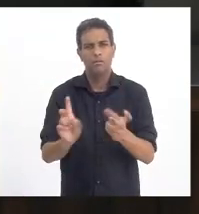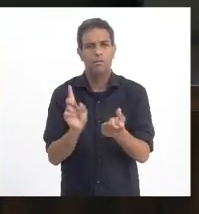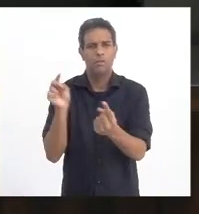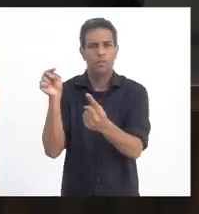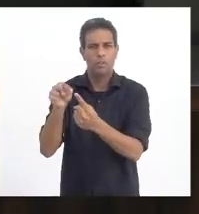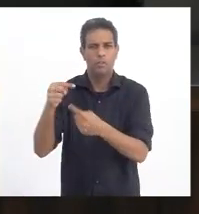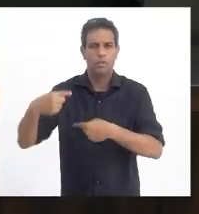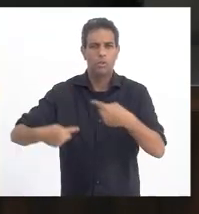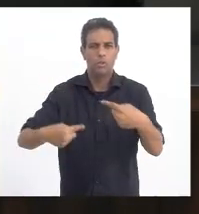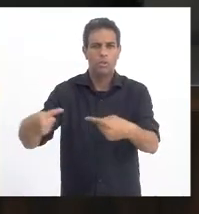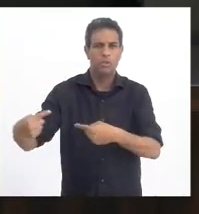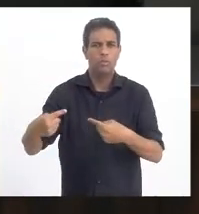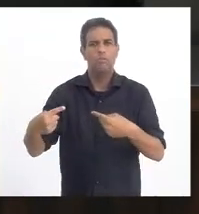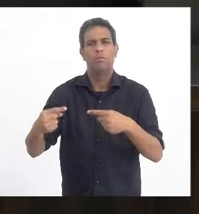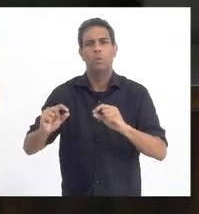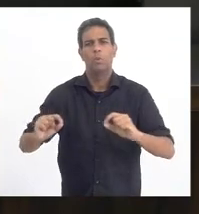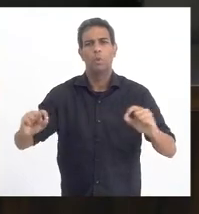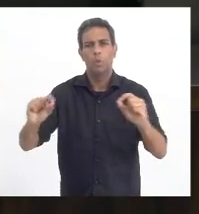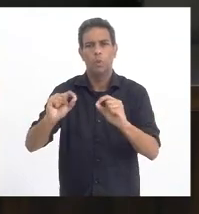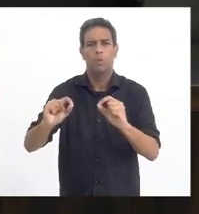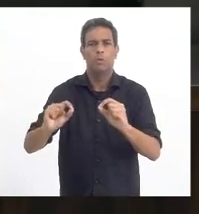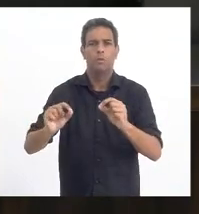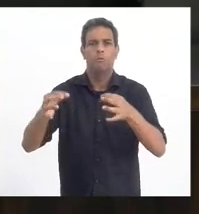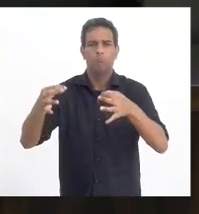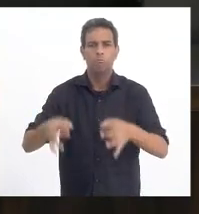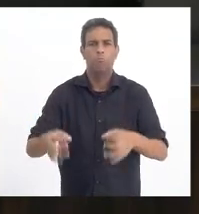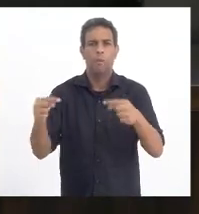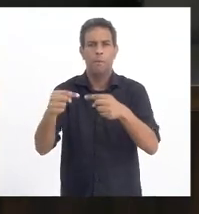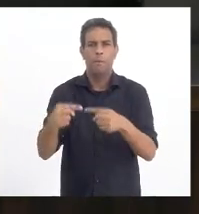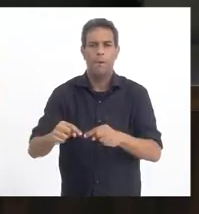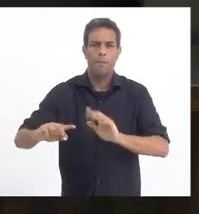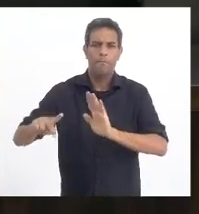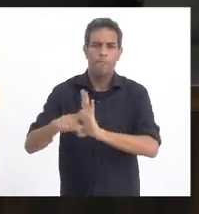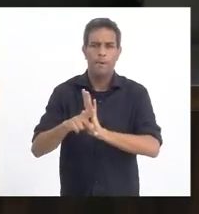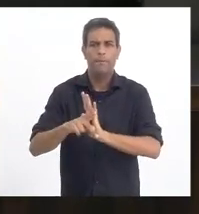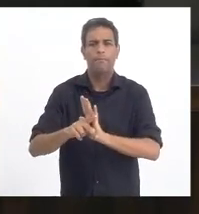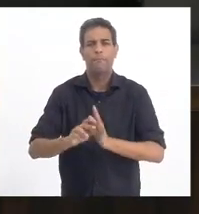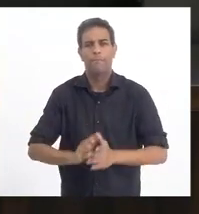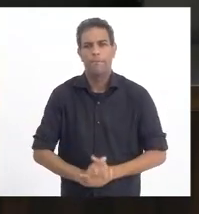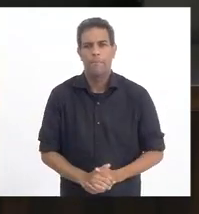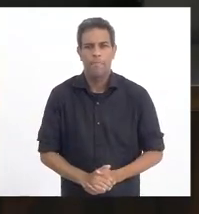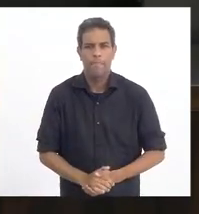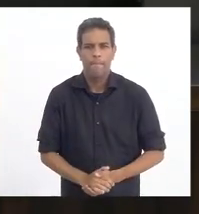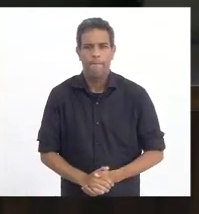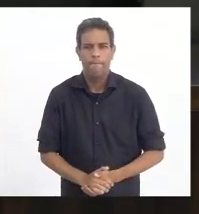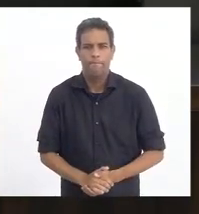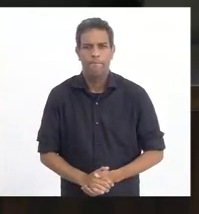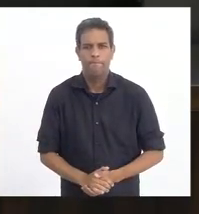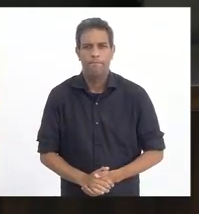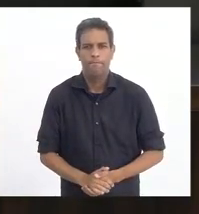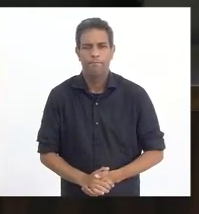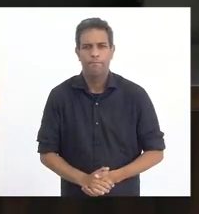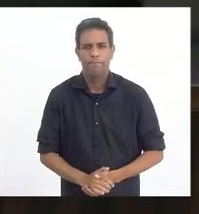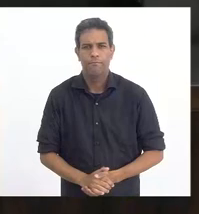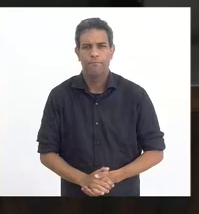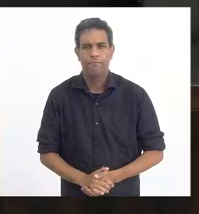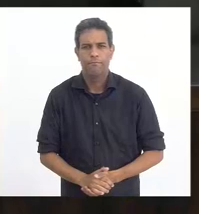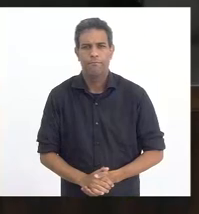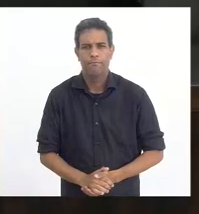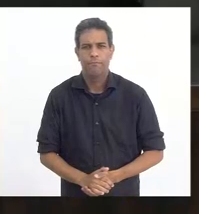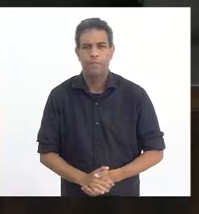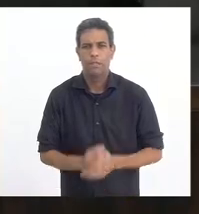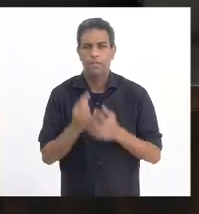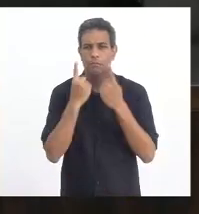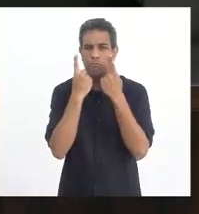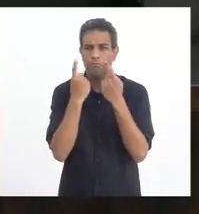seu objeto discutir condicionalidade legalidade juridicidade é eu preciso ter um ter